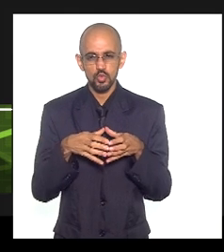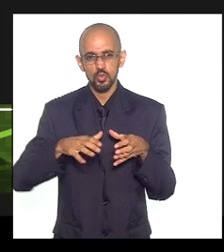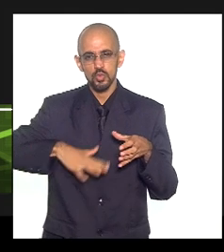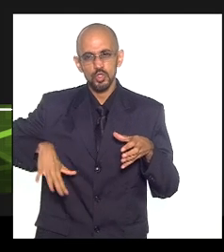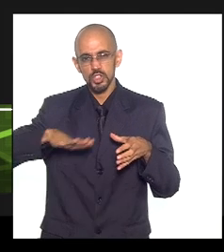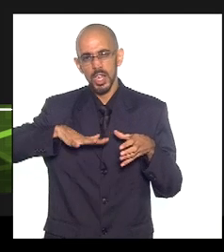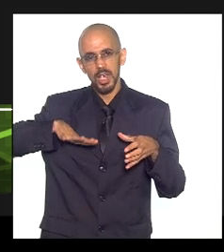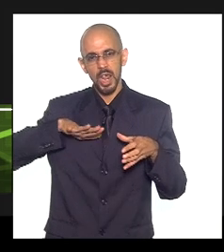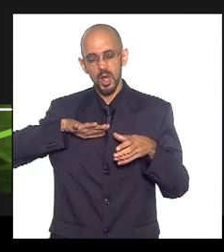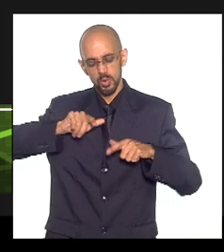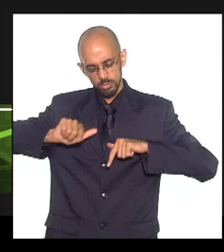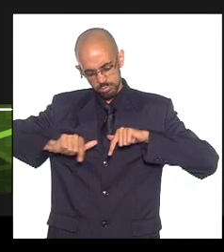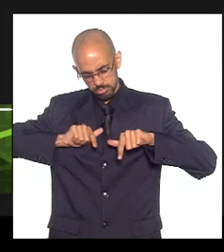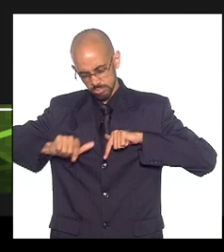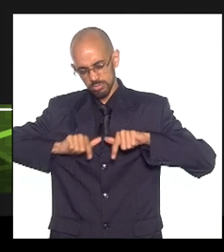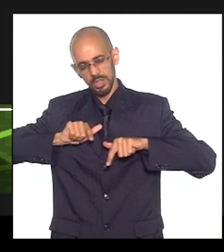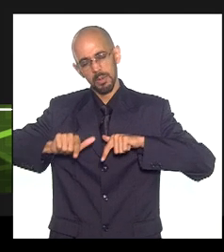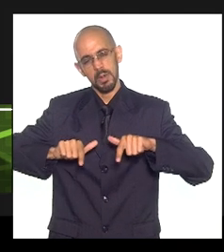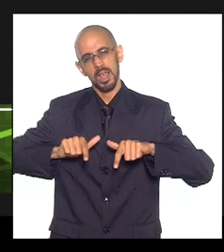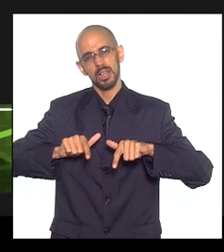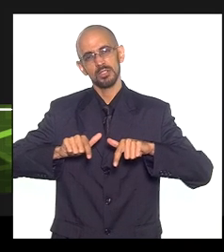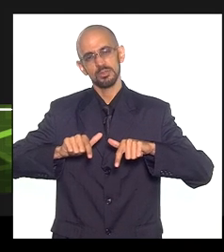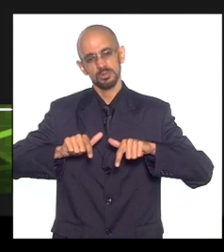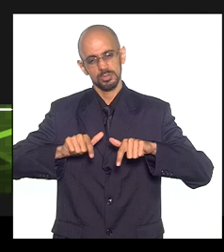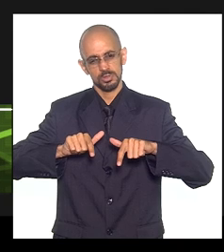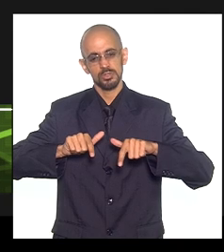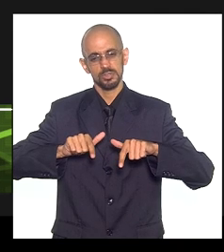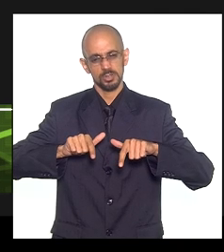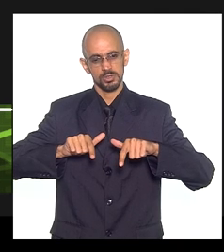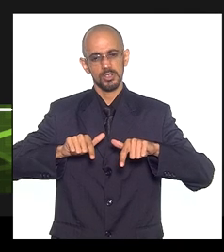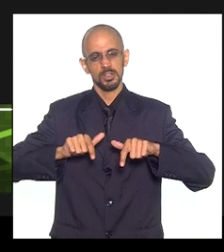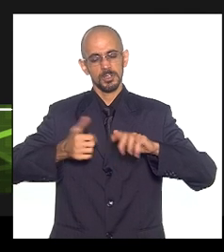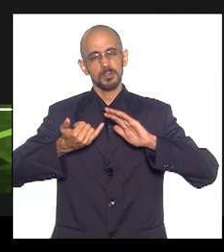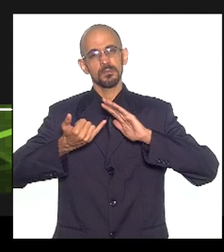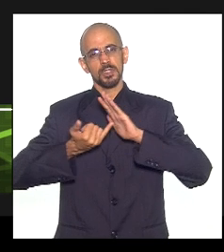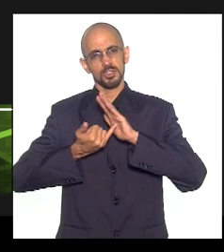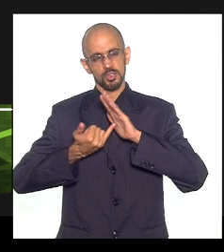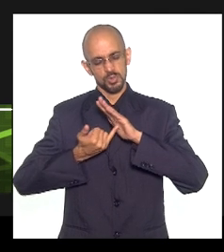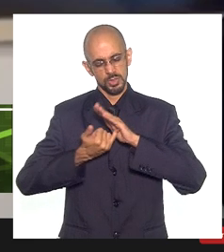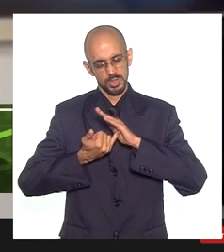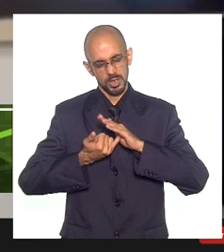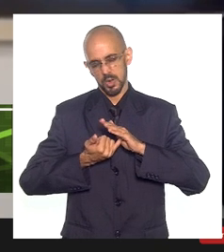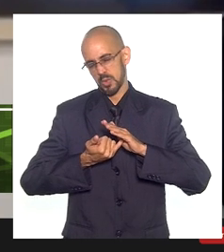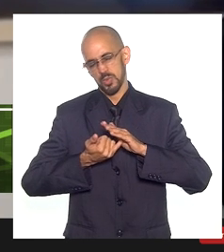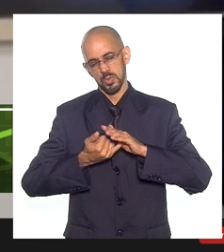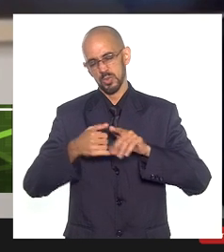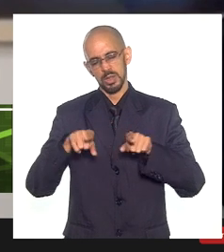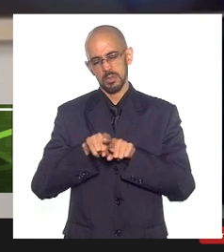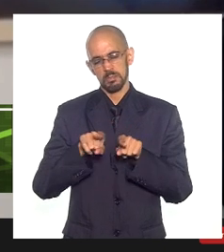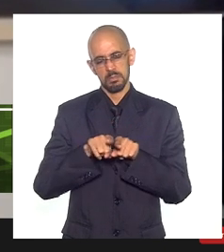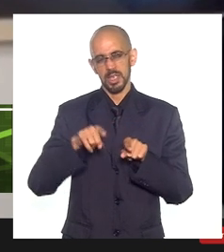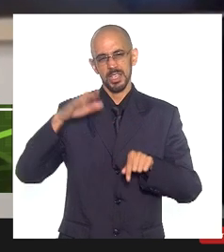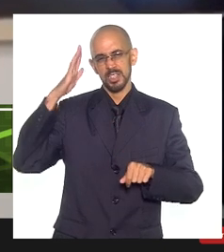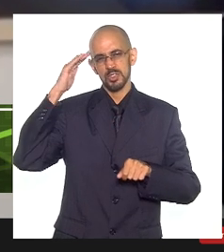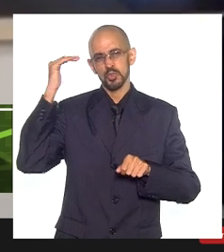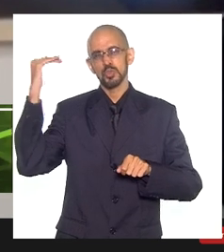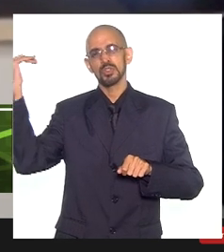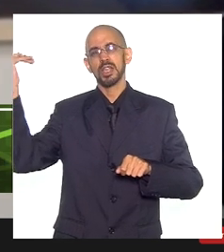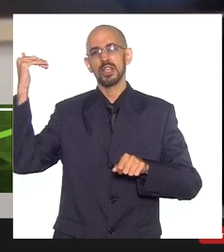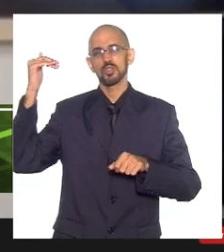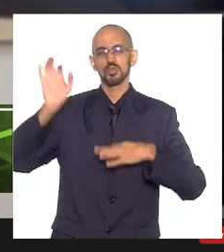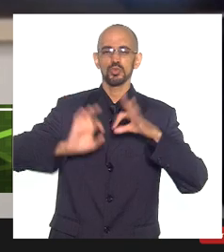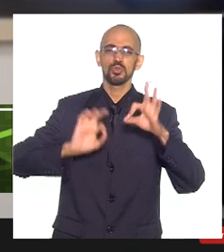das atividades institucionais, o sucesso de um projeto